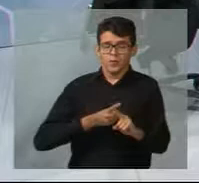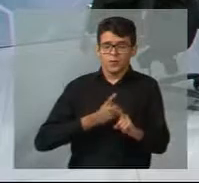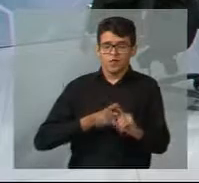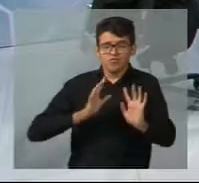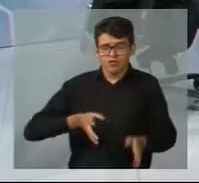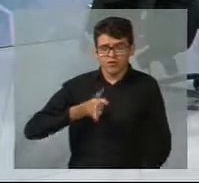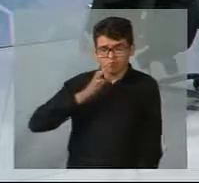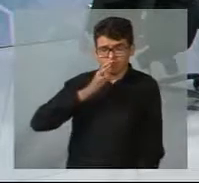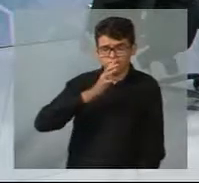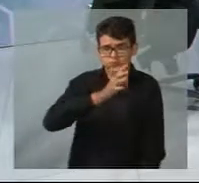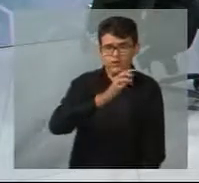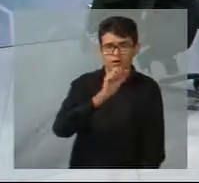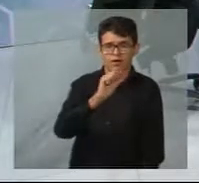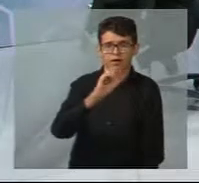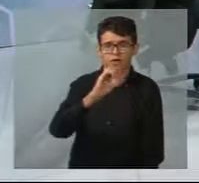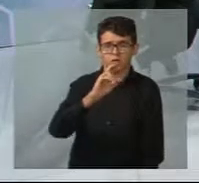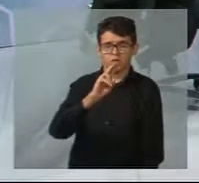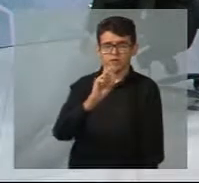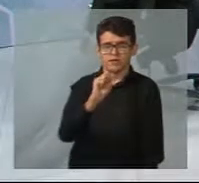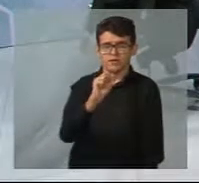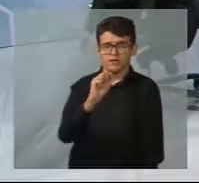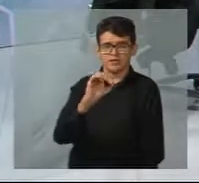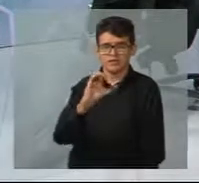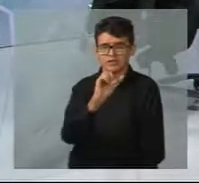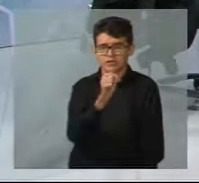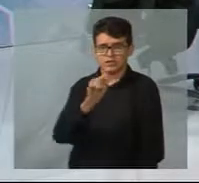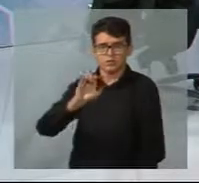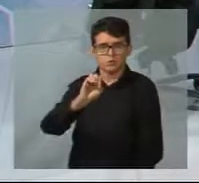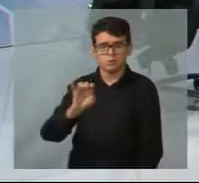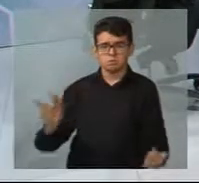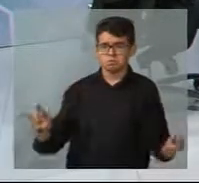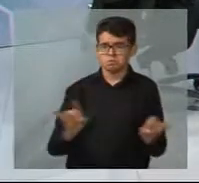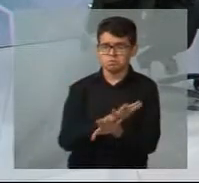mais examinar a questão de fato.